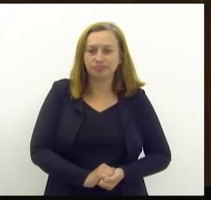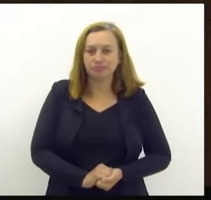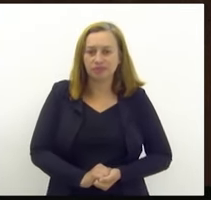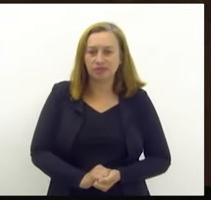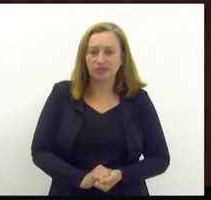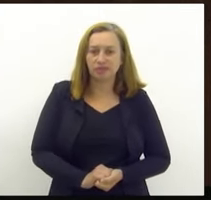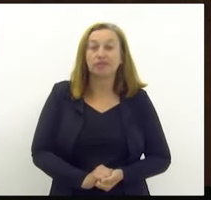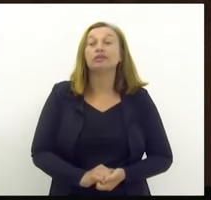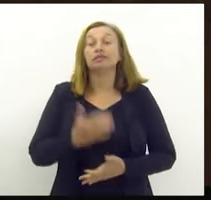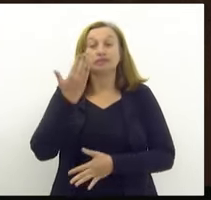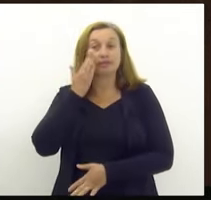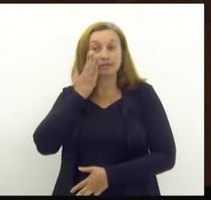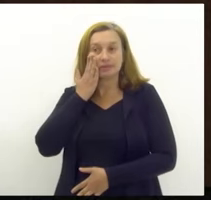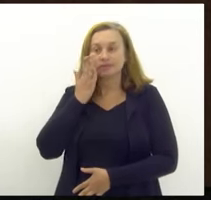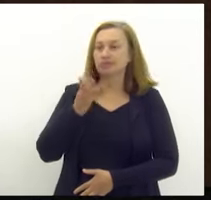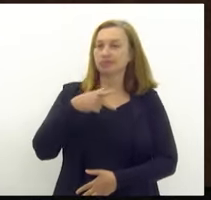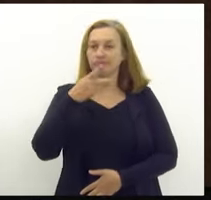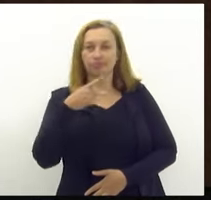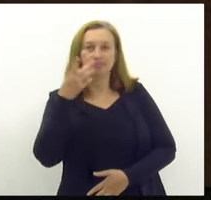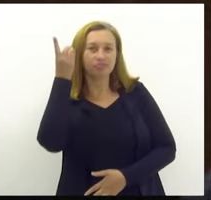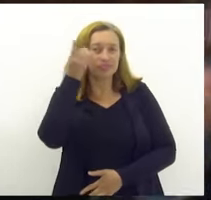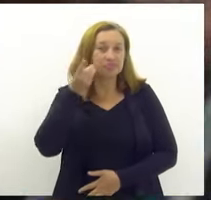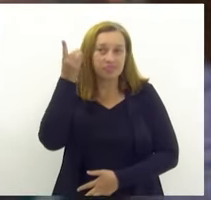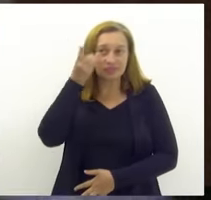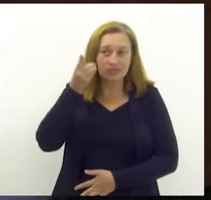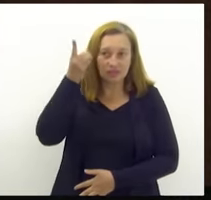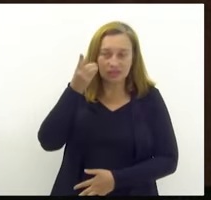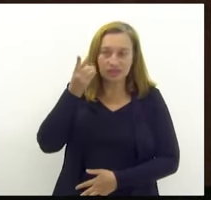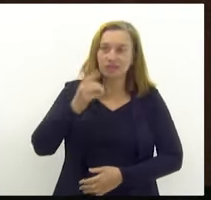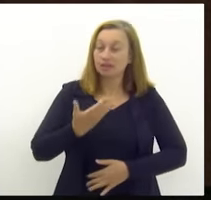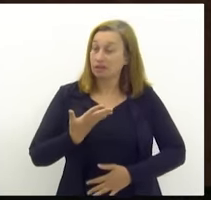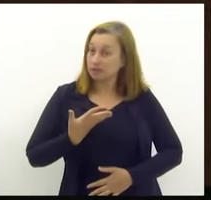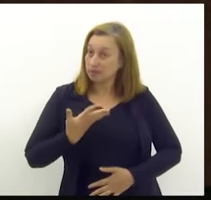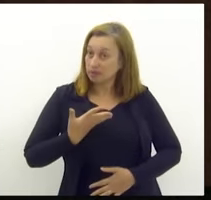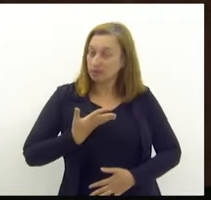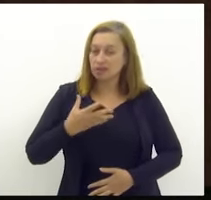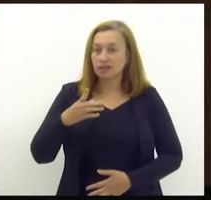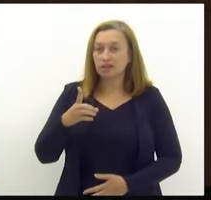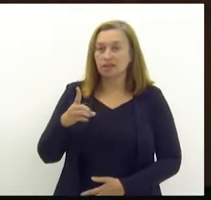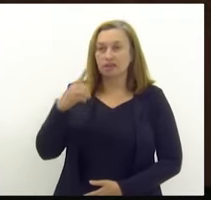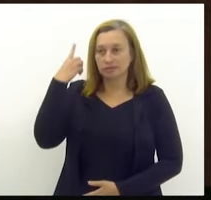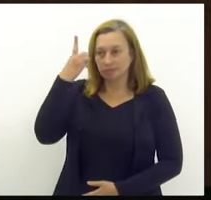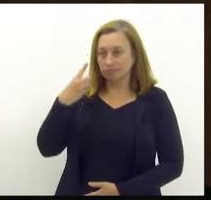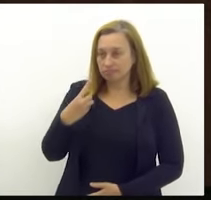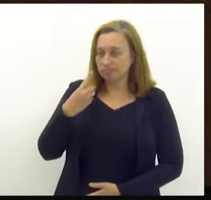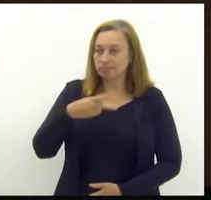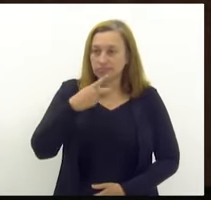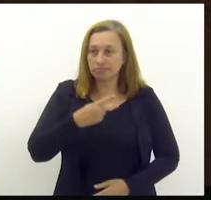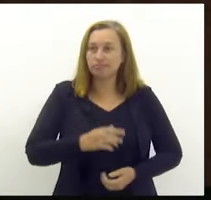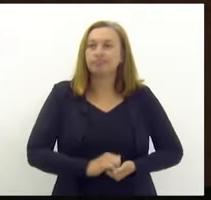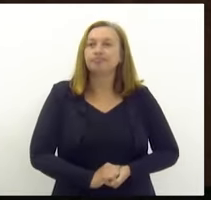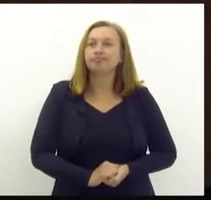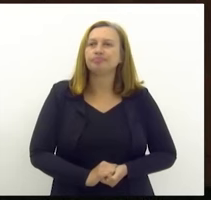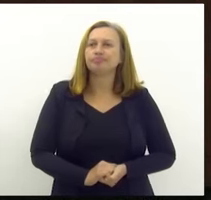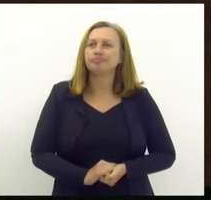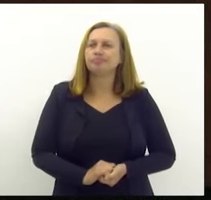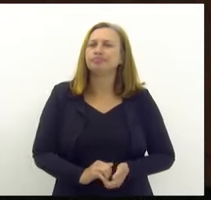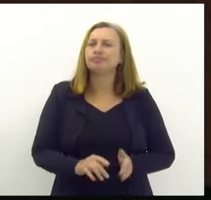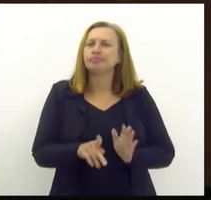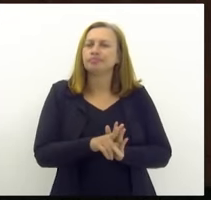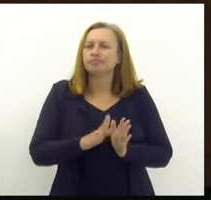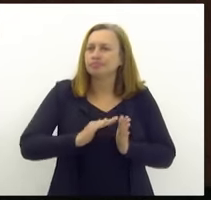entendendo como colocado pela deputada querida companheira Dani Monteiro que me antecedeu que o projeto tá